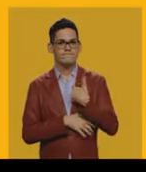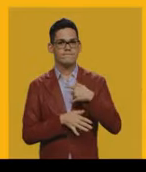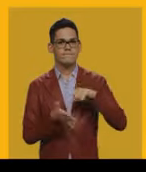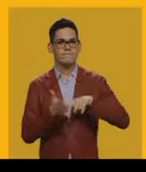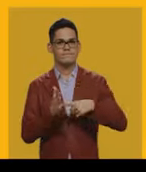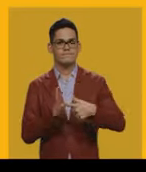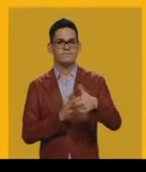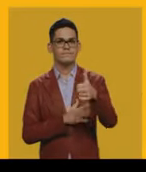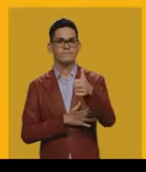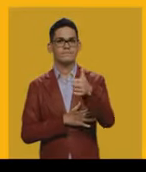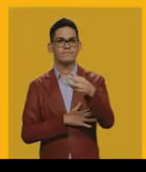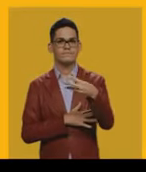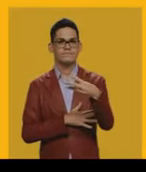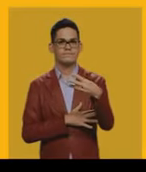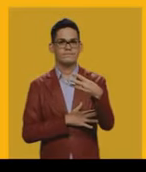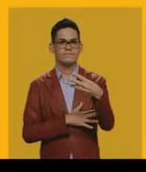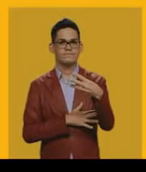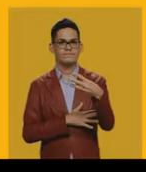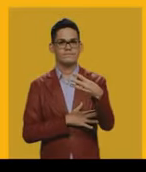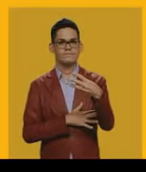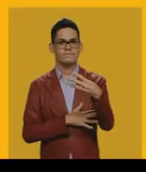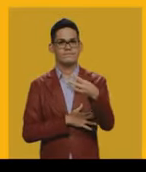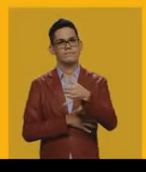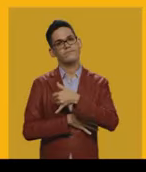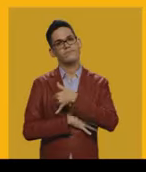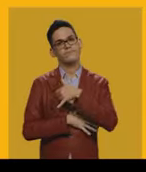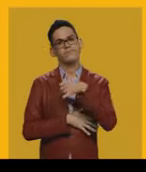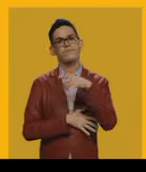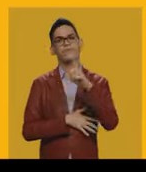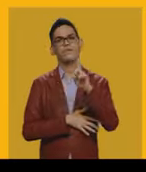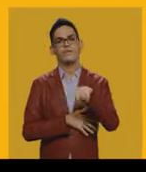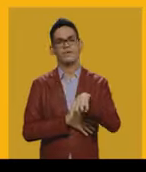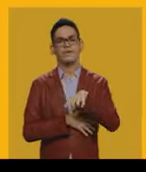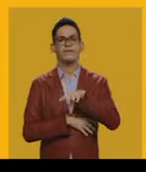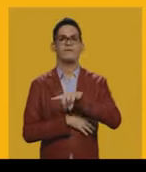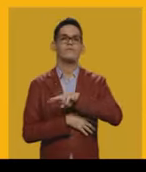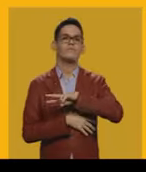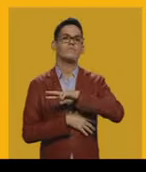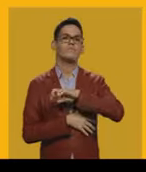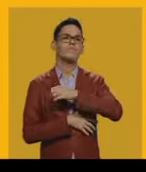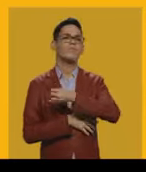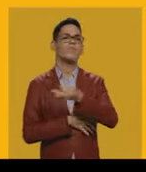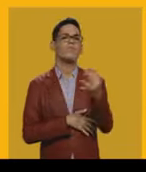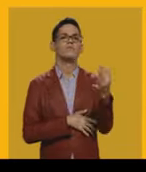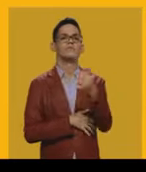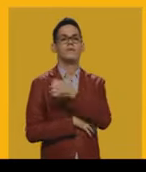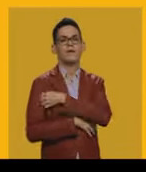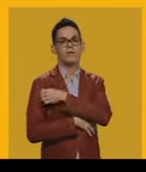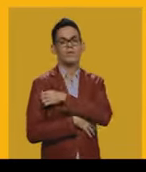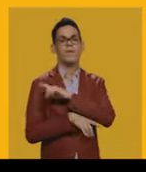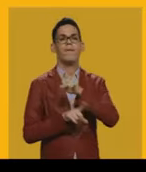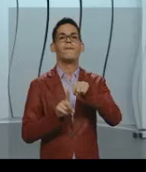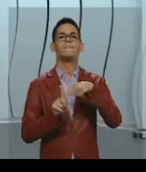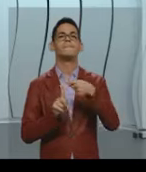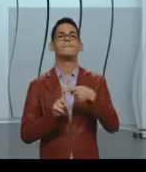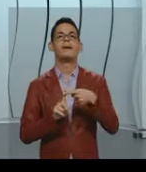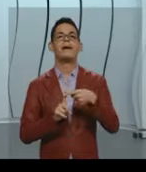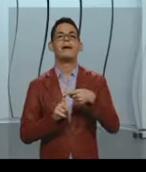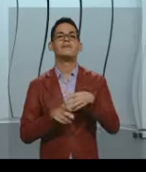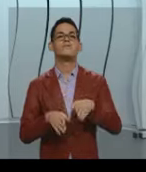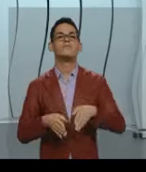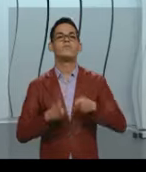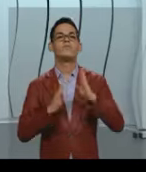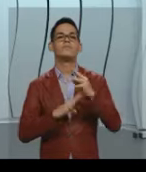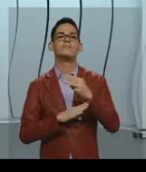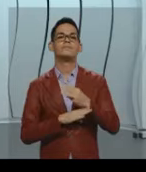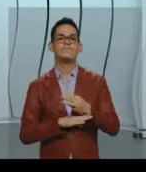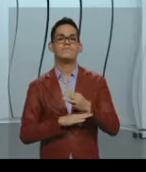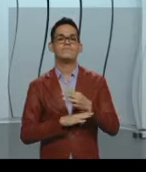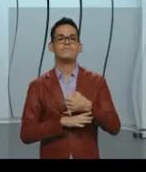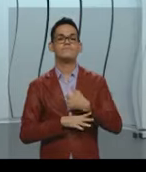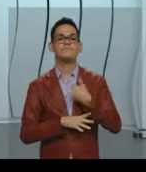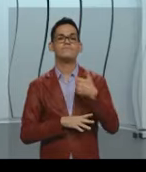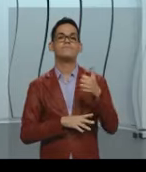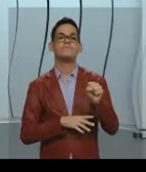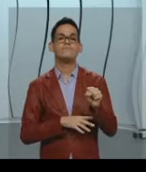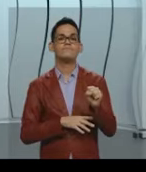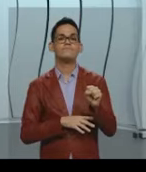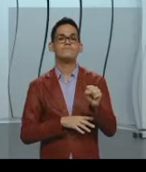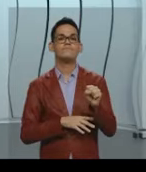vezes 23, são 23 alunos com 17 anos. Mais, e agora vem a terceira coluna, 18